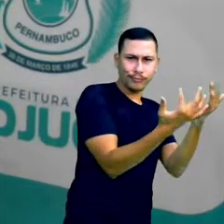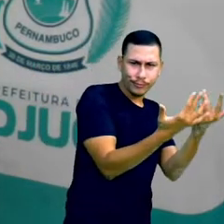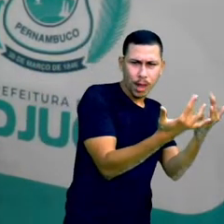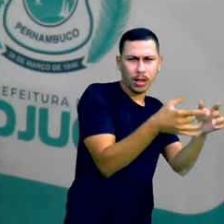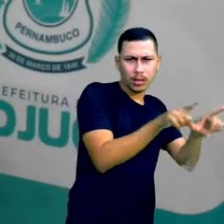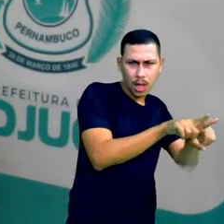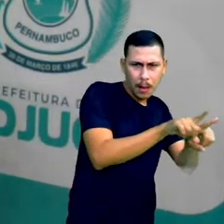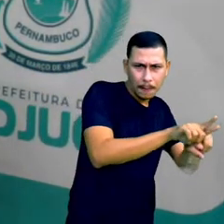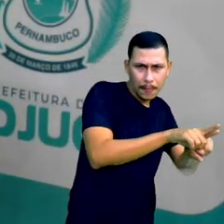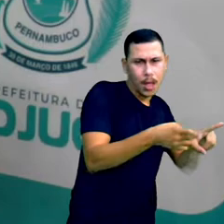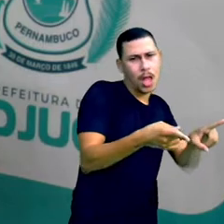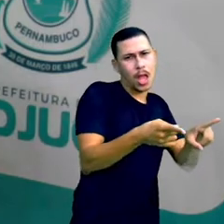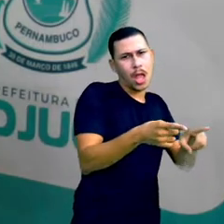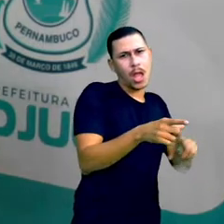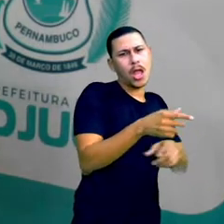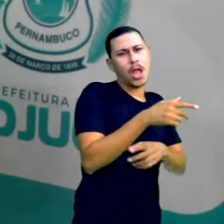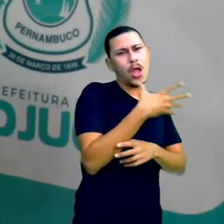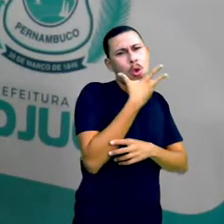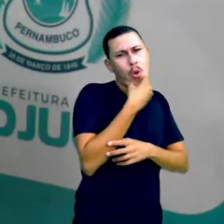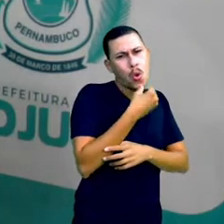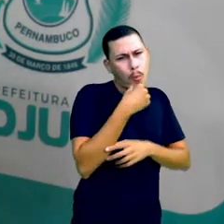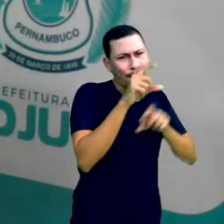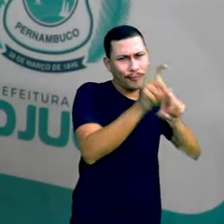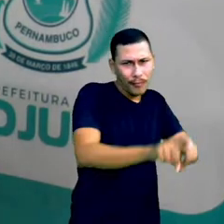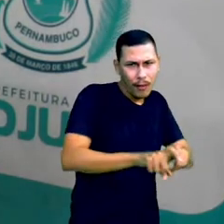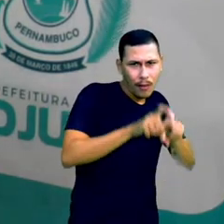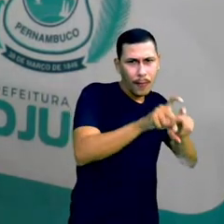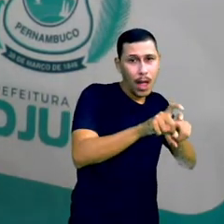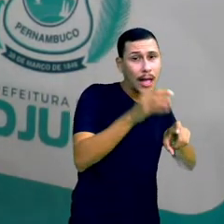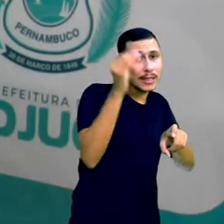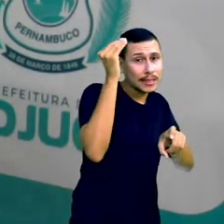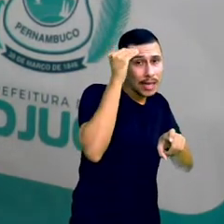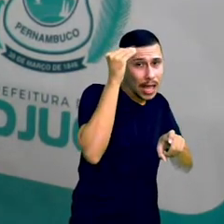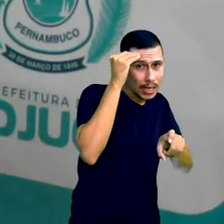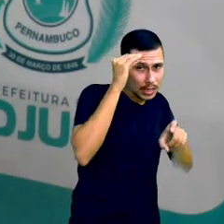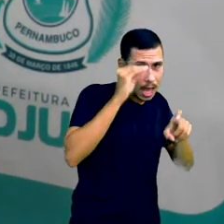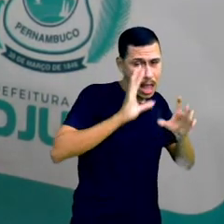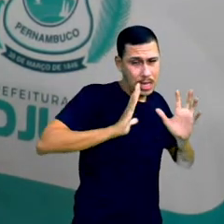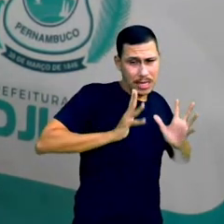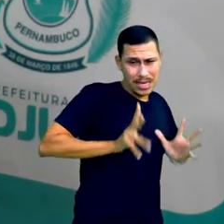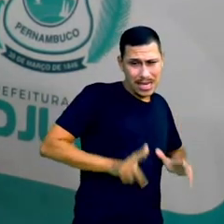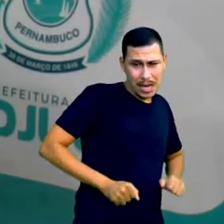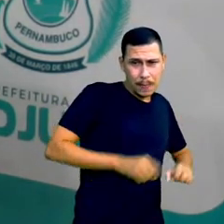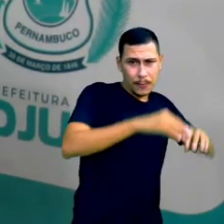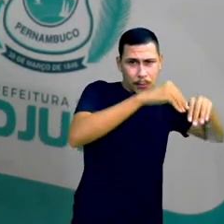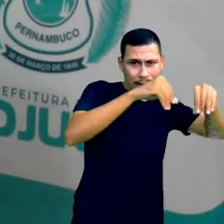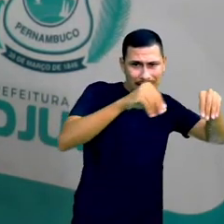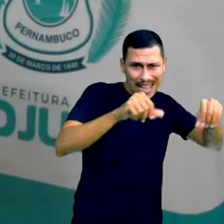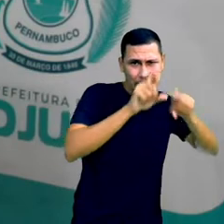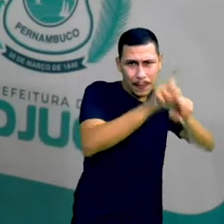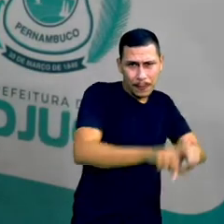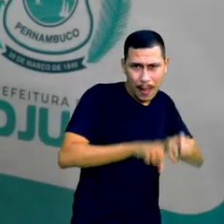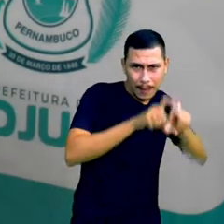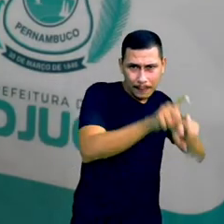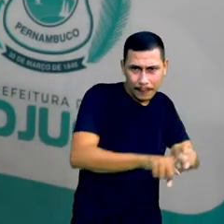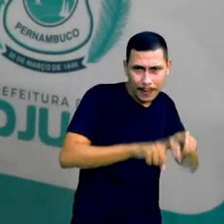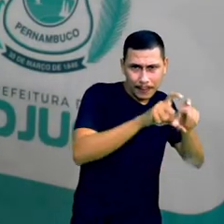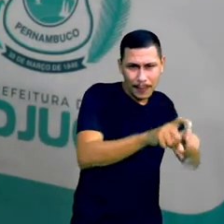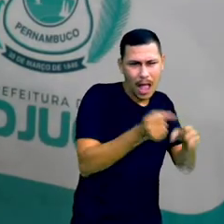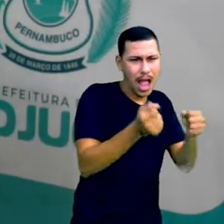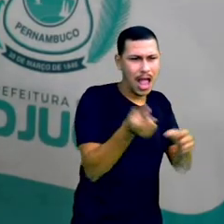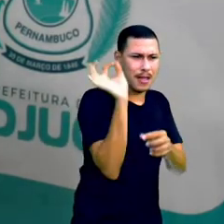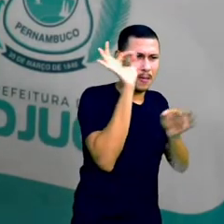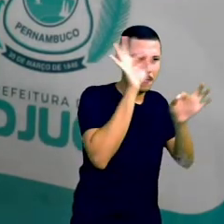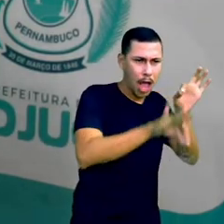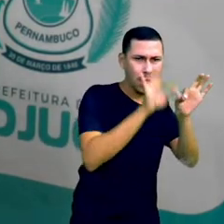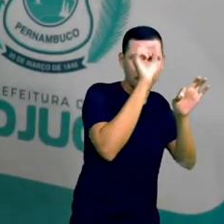que os agricultores tentam limpar a terra para produzir, né? Tanto a questão do pasto como a